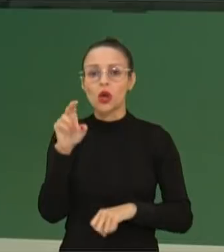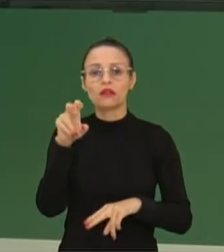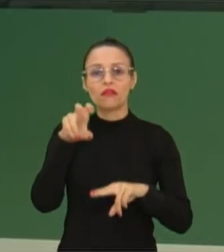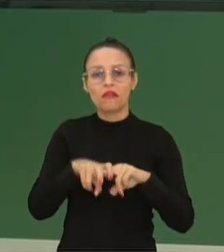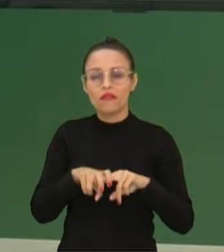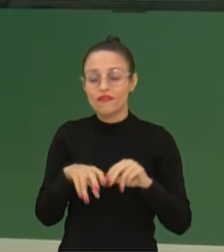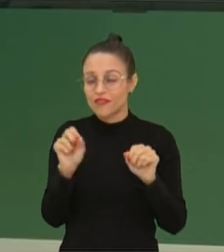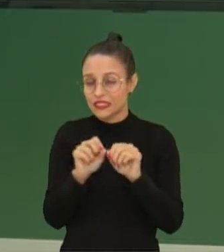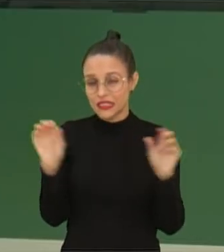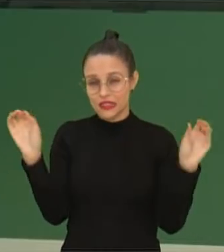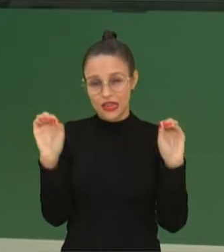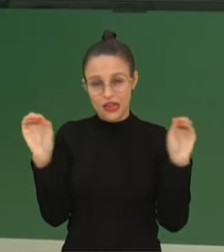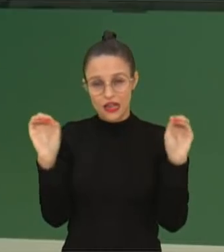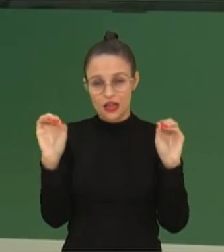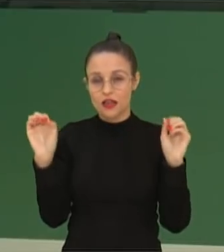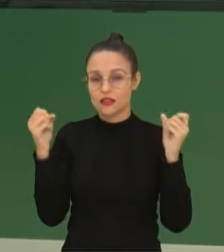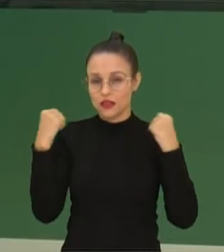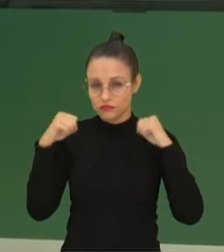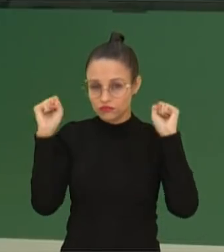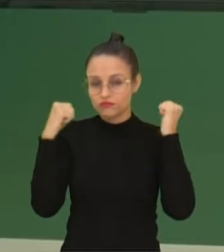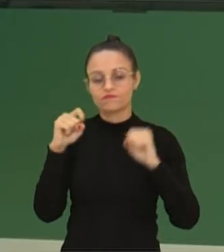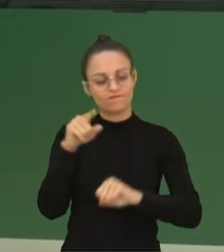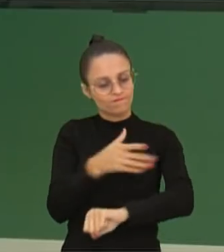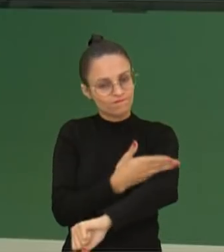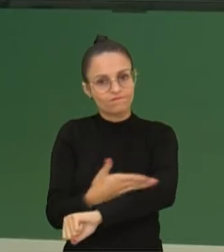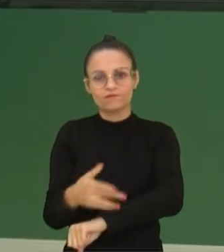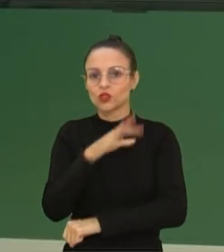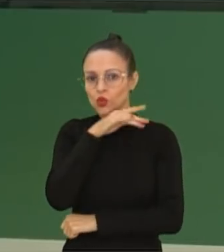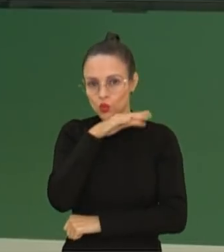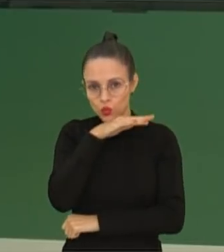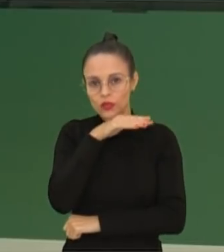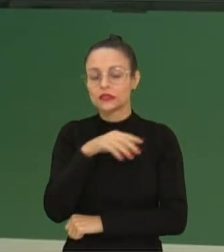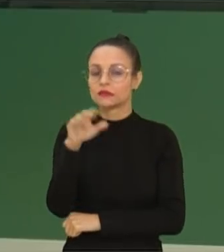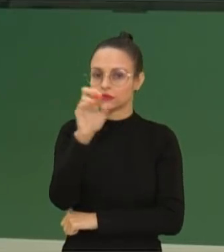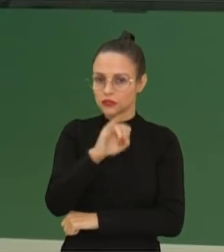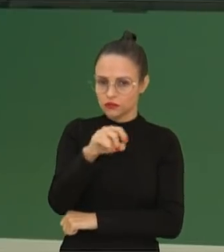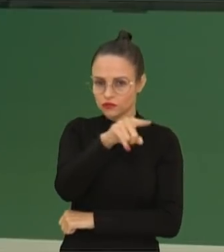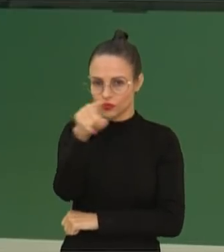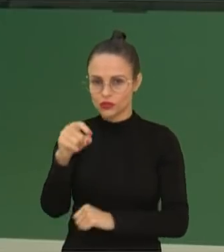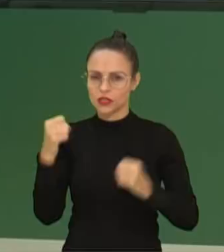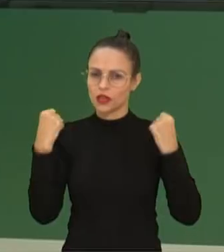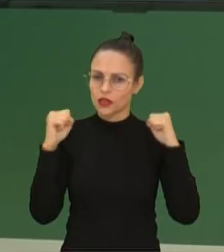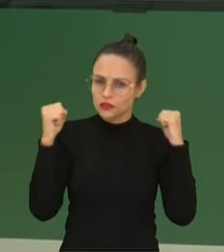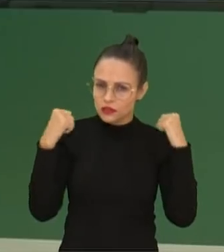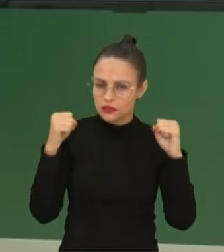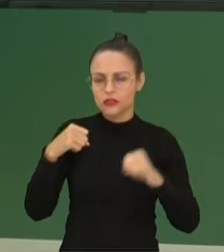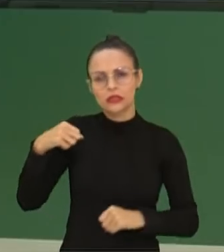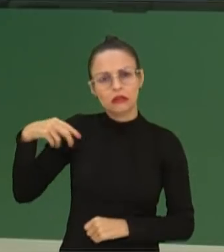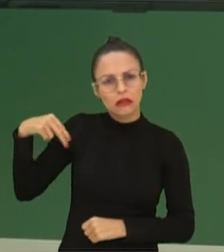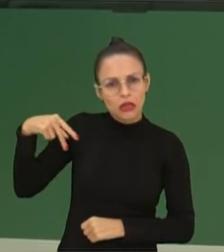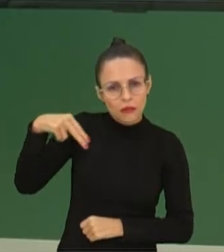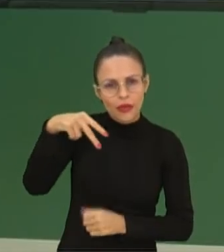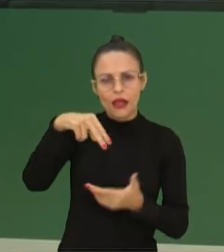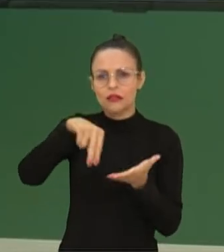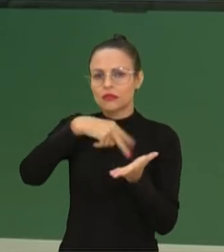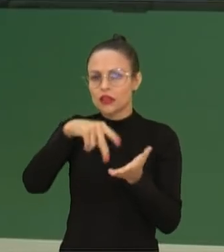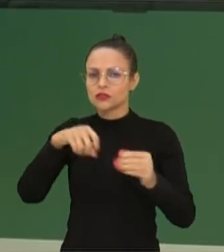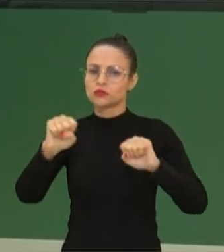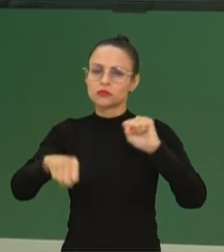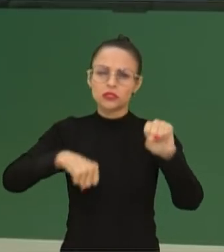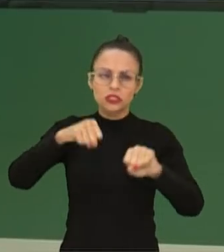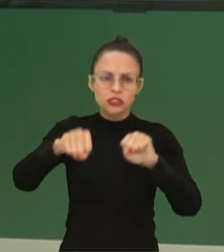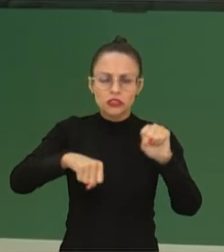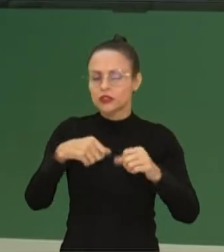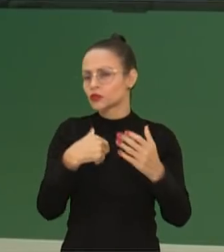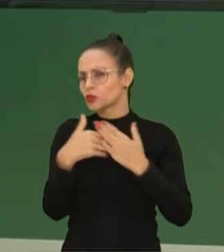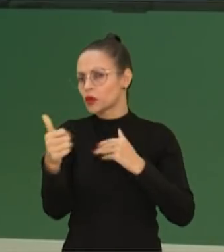Não praticar atividade física, isso é um hábito ruim. Quando a gente se exercita, seja uma caminhada, seja dança, seja bicicleta,